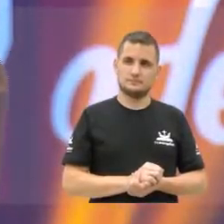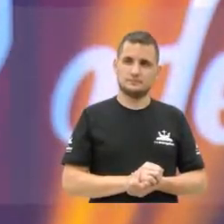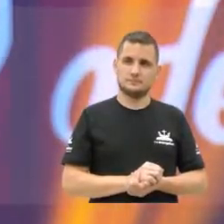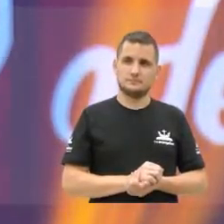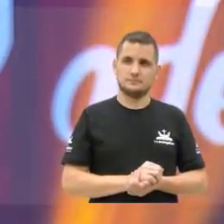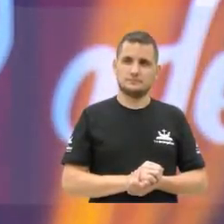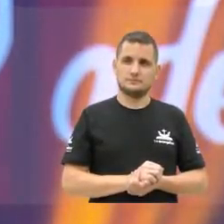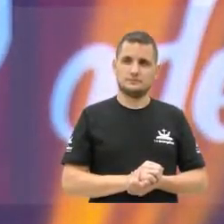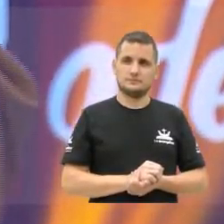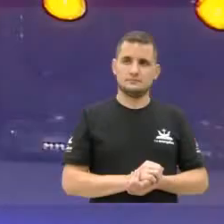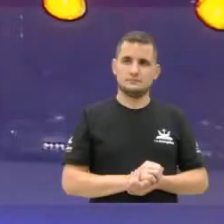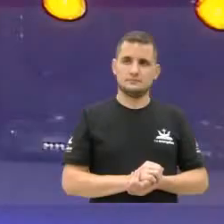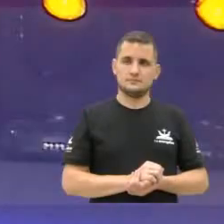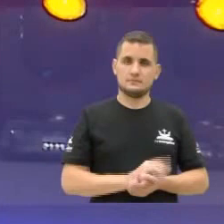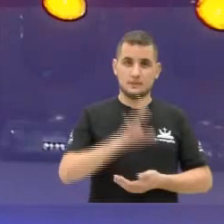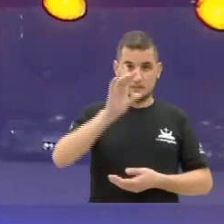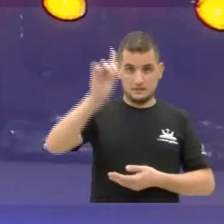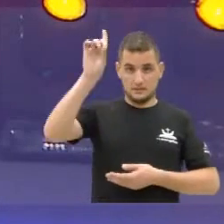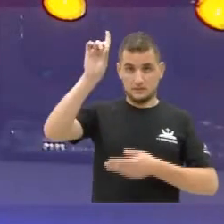Deus caminhava com eles.